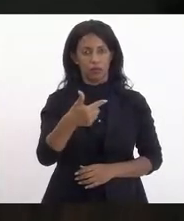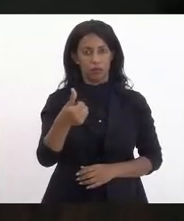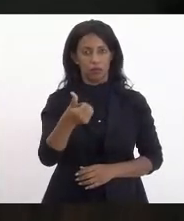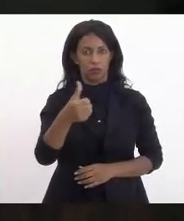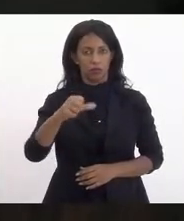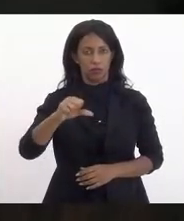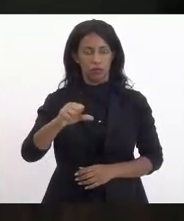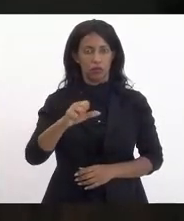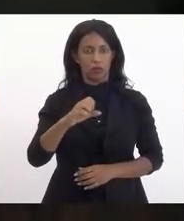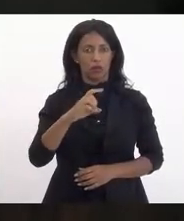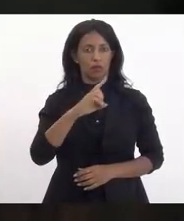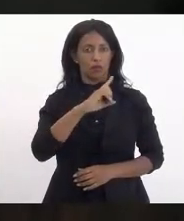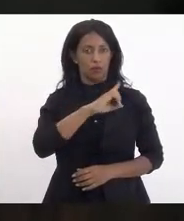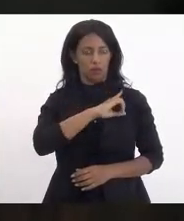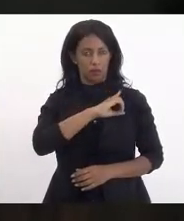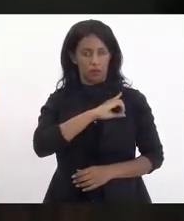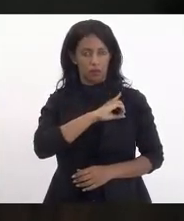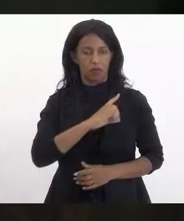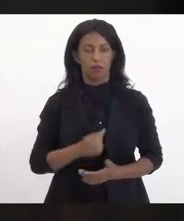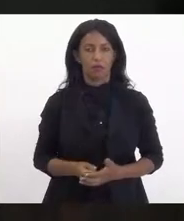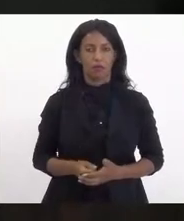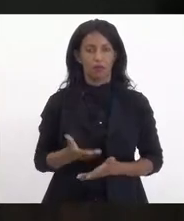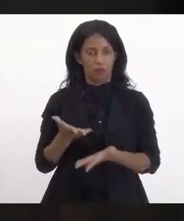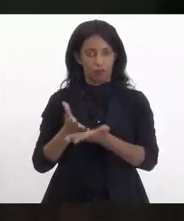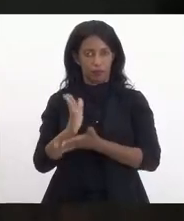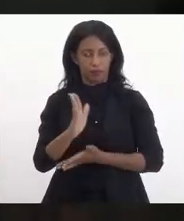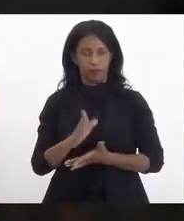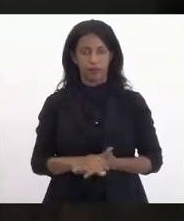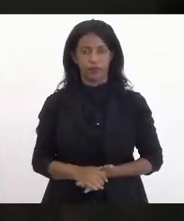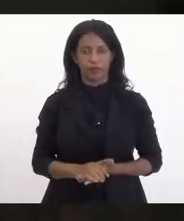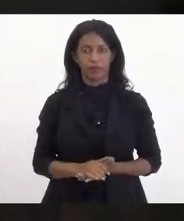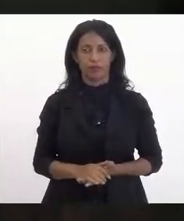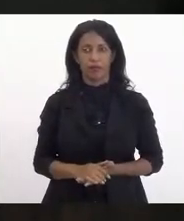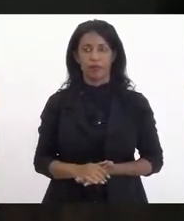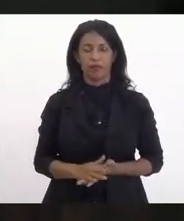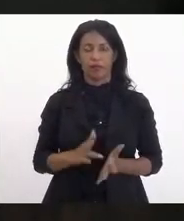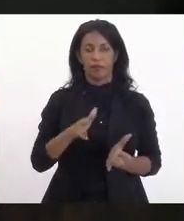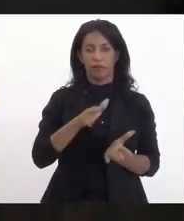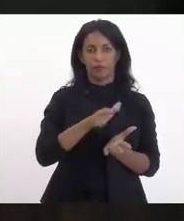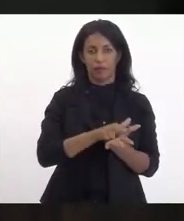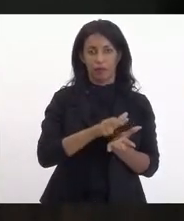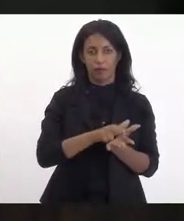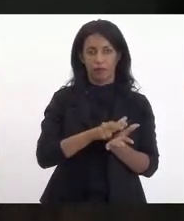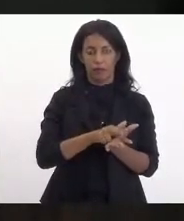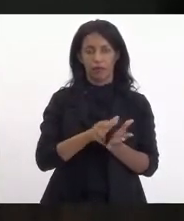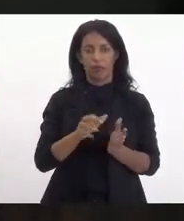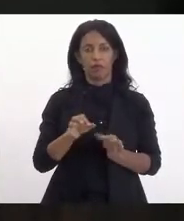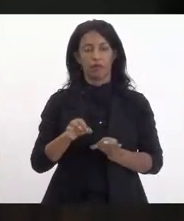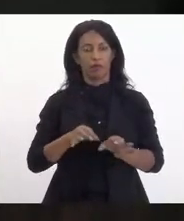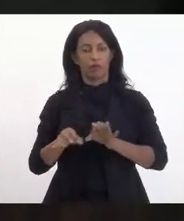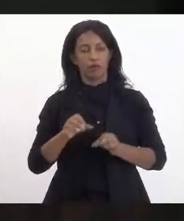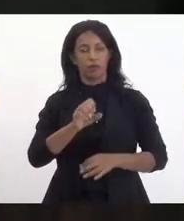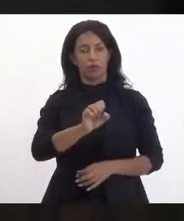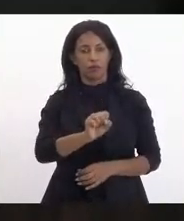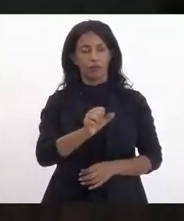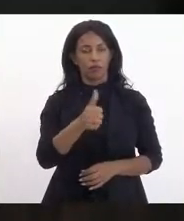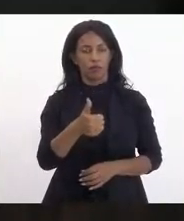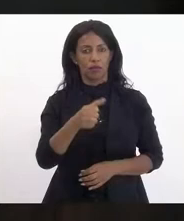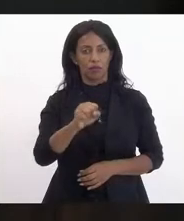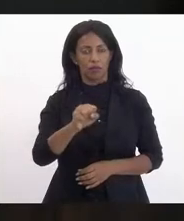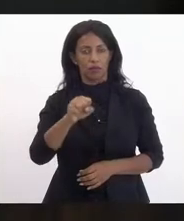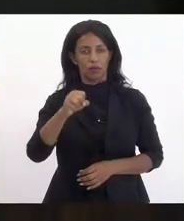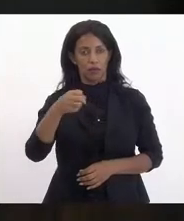581/2019 da deputada Marta Rocha. Senhores que aprovam, permaneçam como estão, aprovado. Há sobre a mesa requerimento do projeto